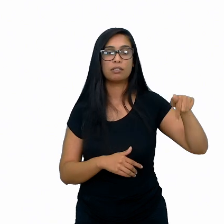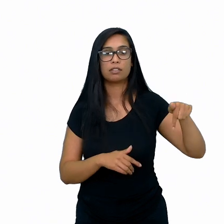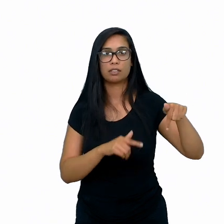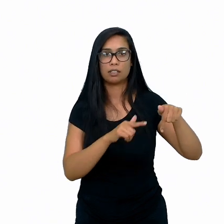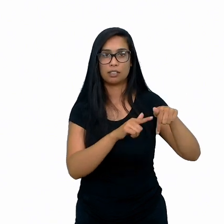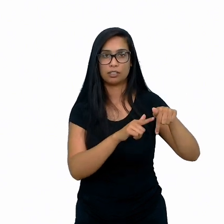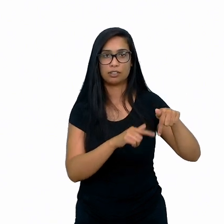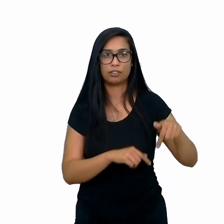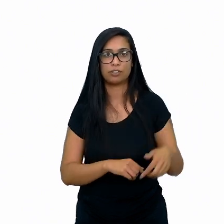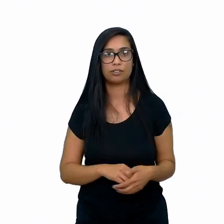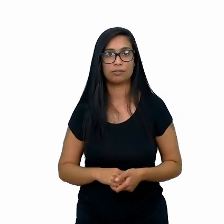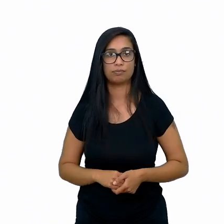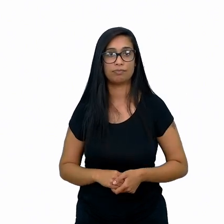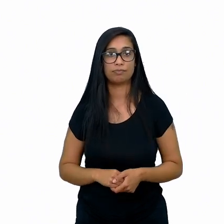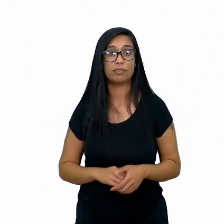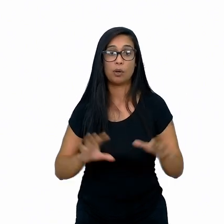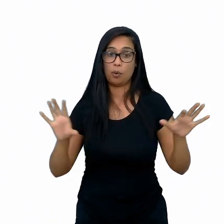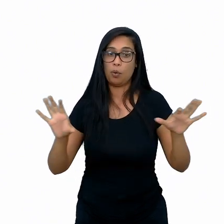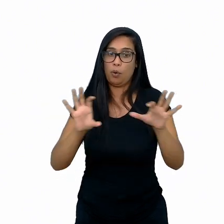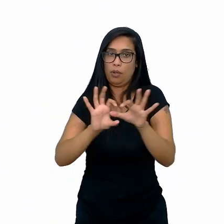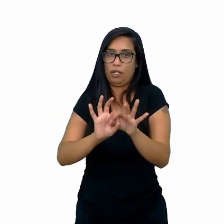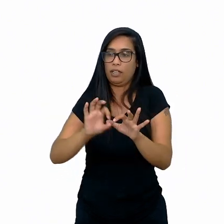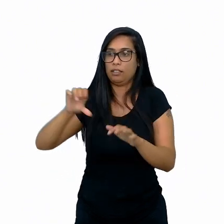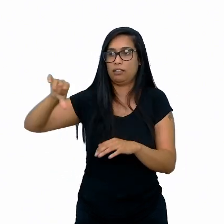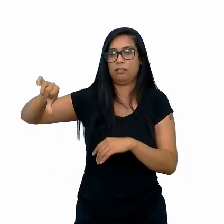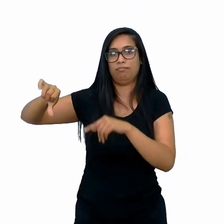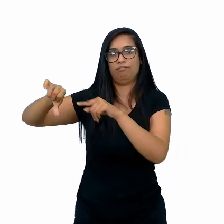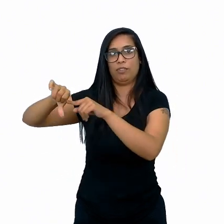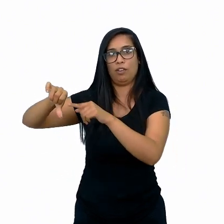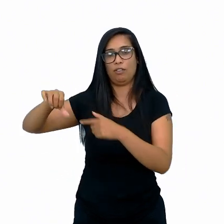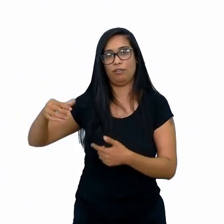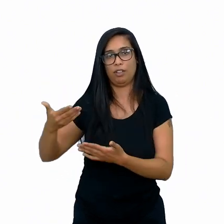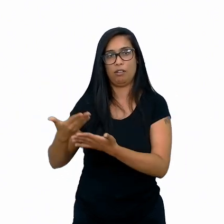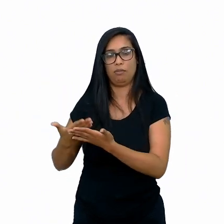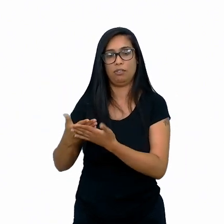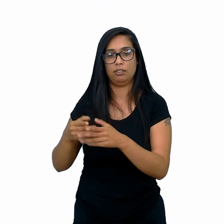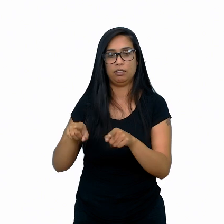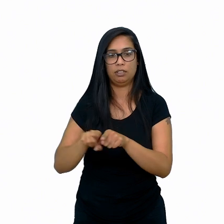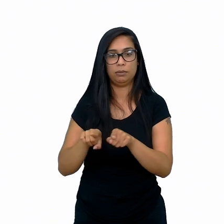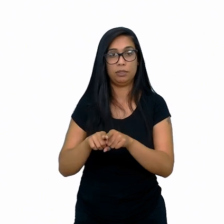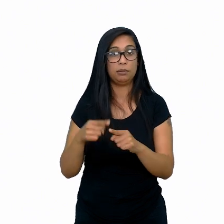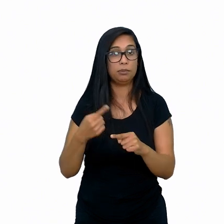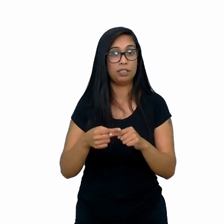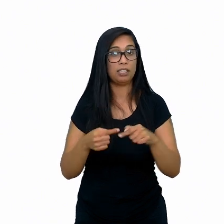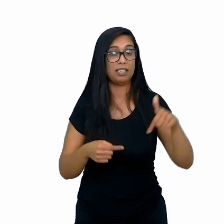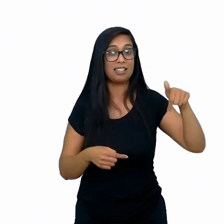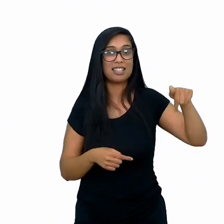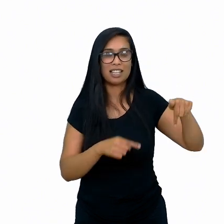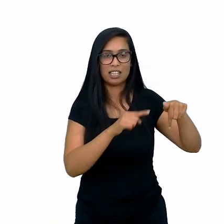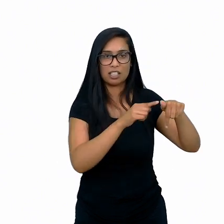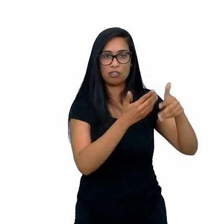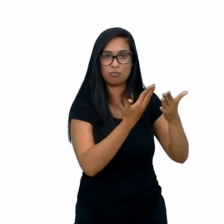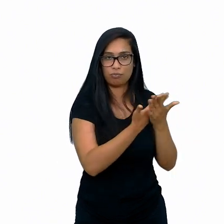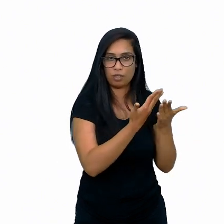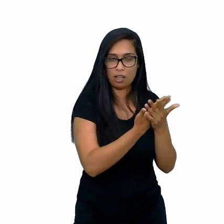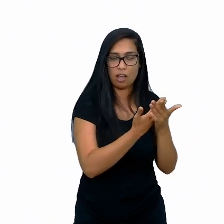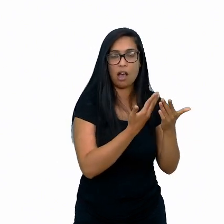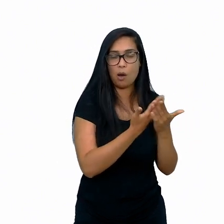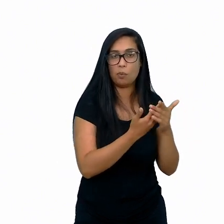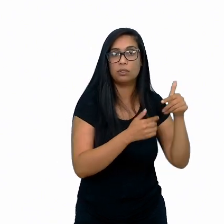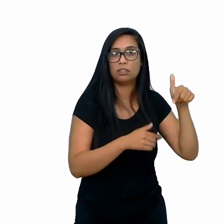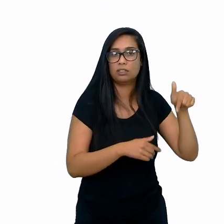muito articulada com a aula 9, tendo em vista que é na aula 7 que as crianças irão ler